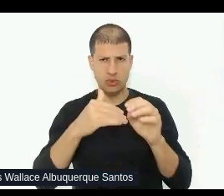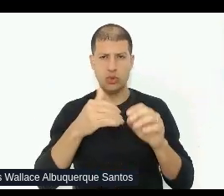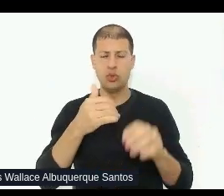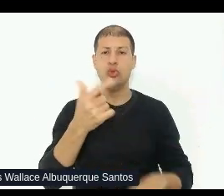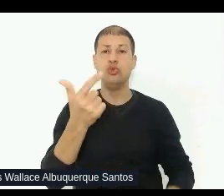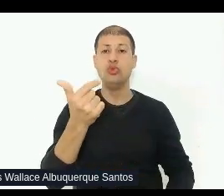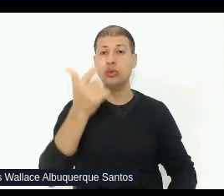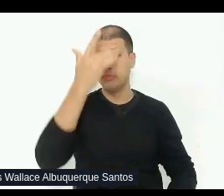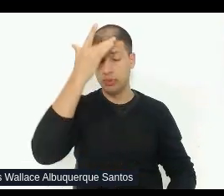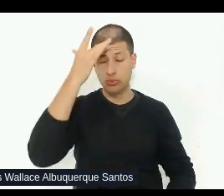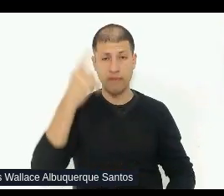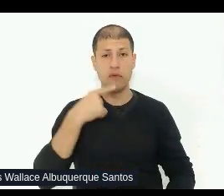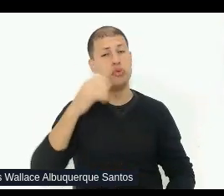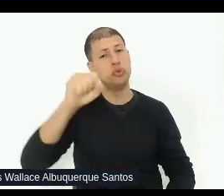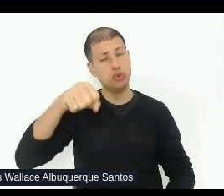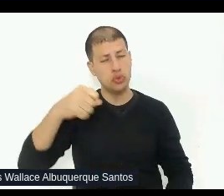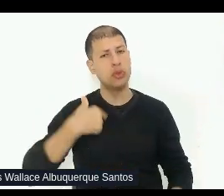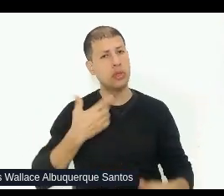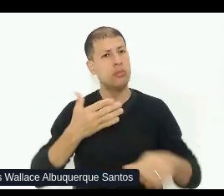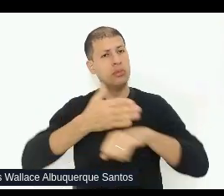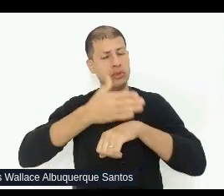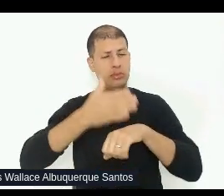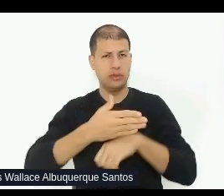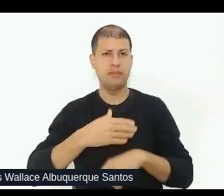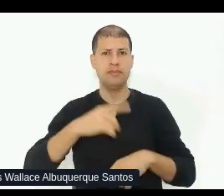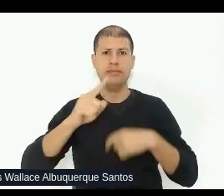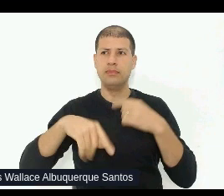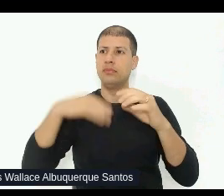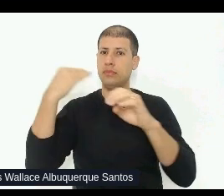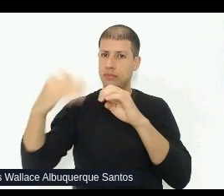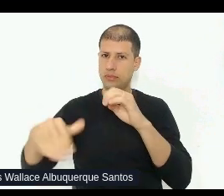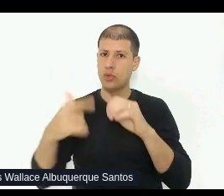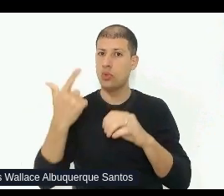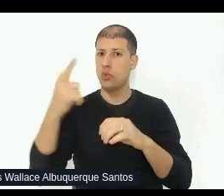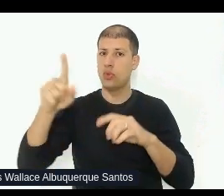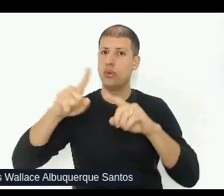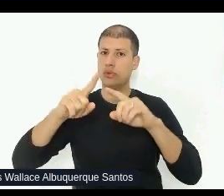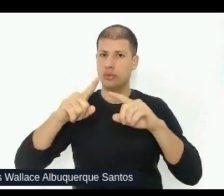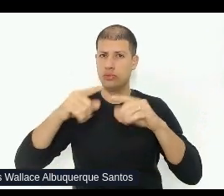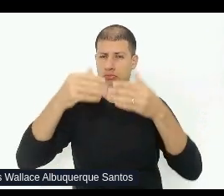queriam participar. E aí depois eu enviei um outro formulário, perguntando qual era